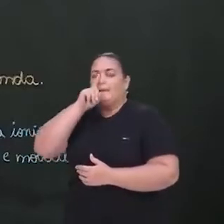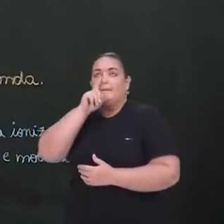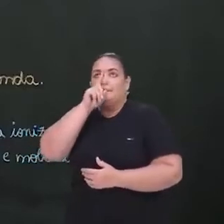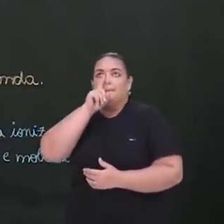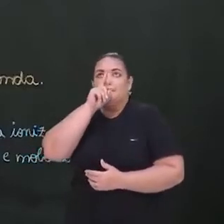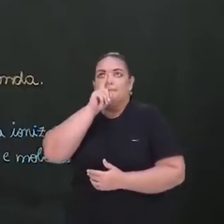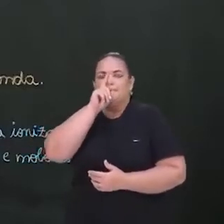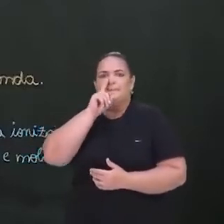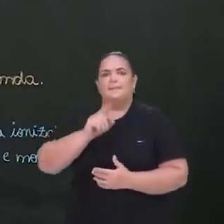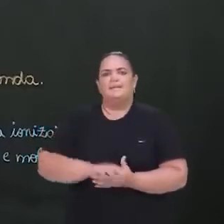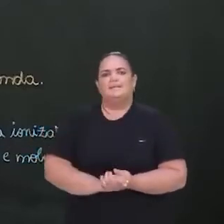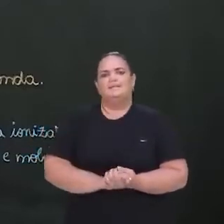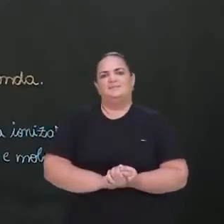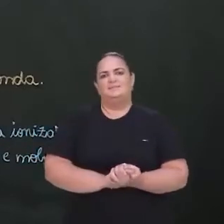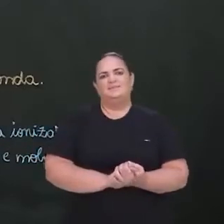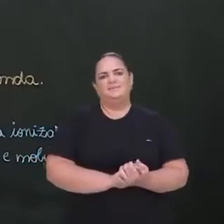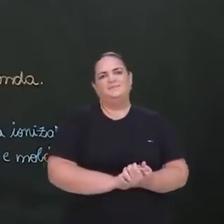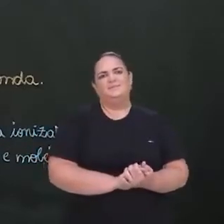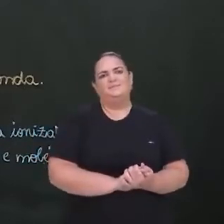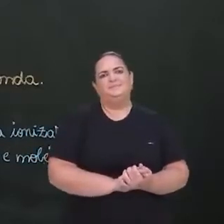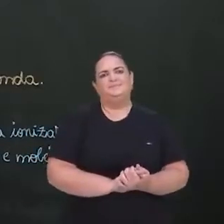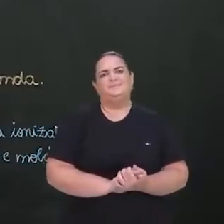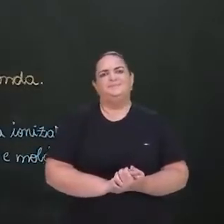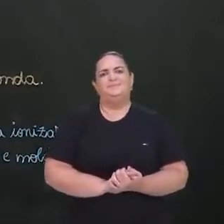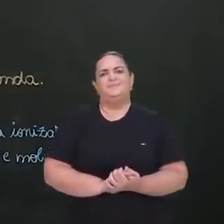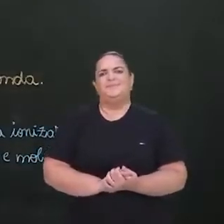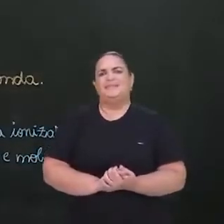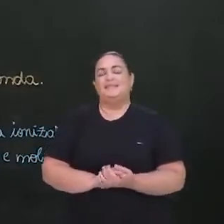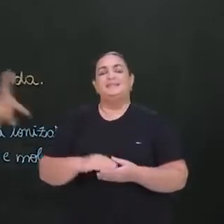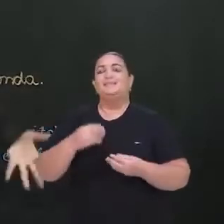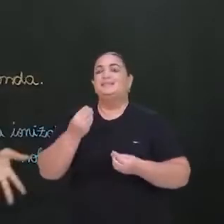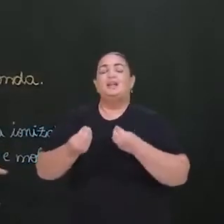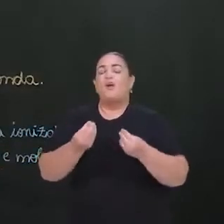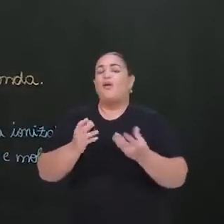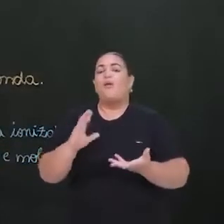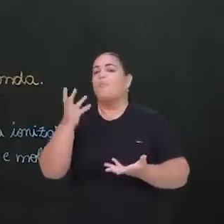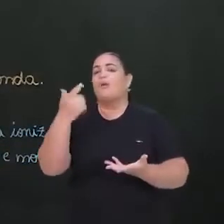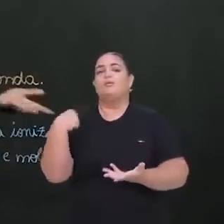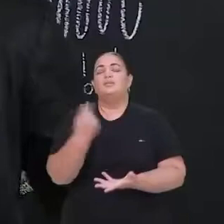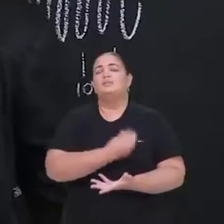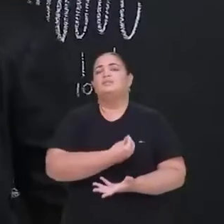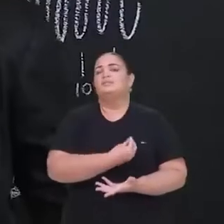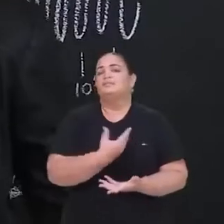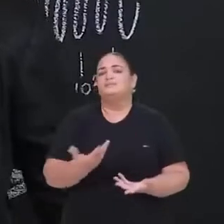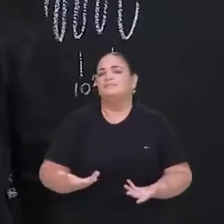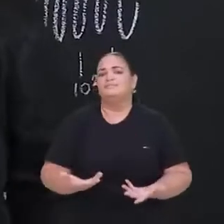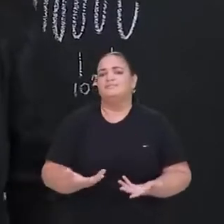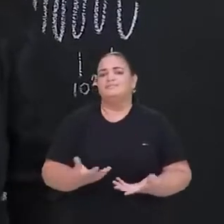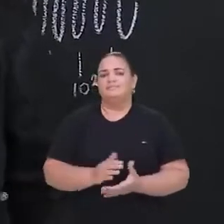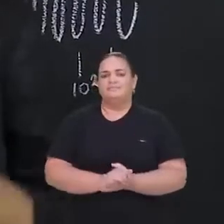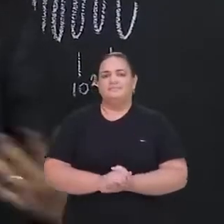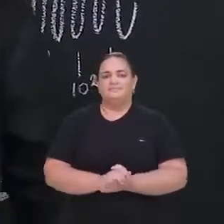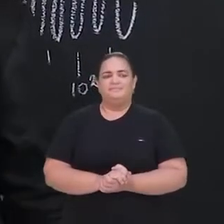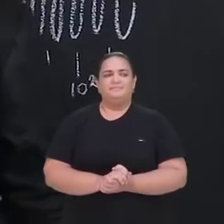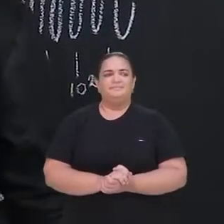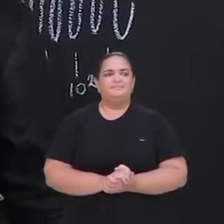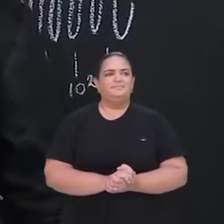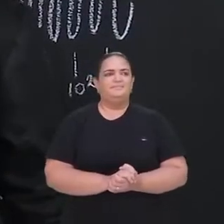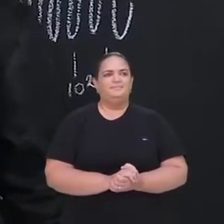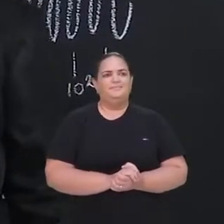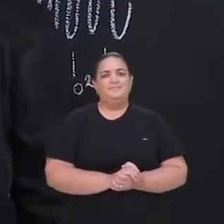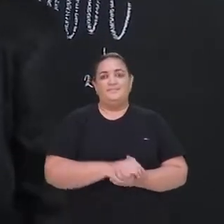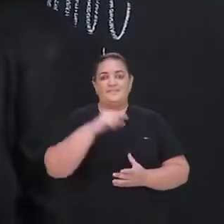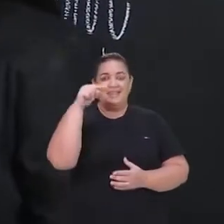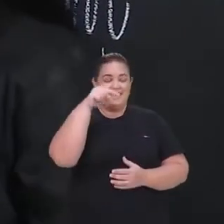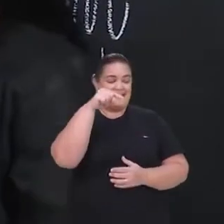tenho um comprimento estreitinho e muita frequência. O que isso vai influenciar para a gente, para os